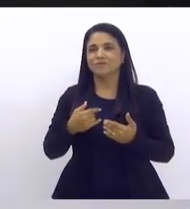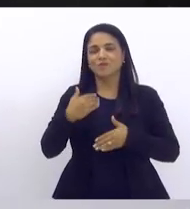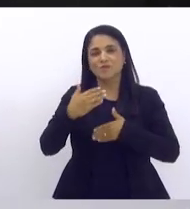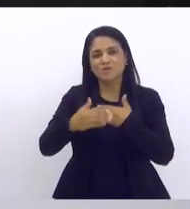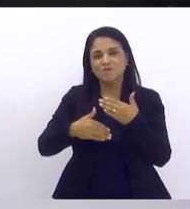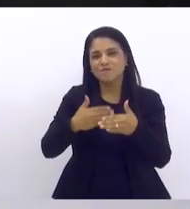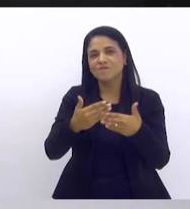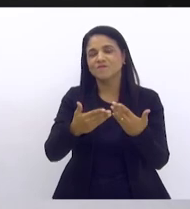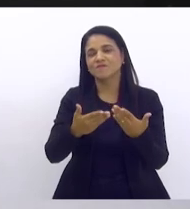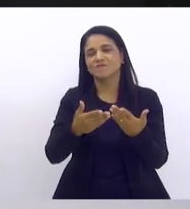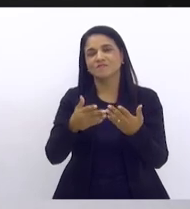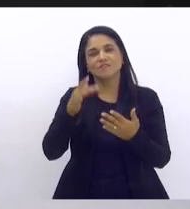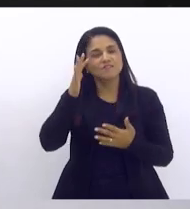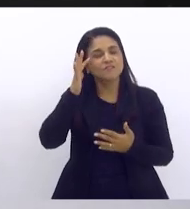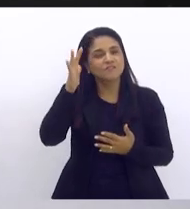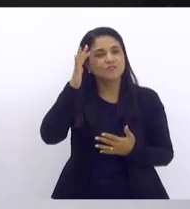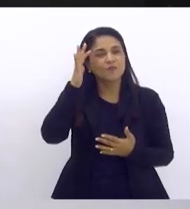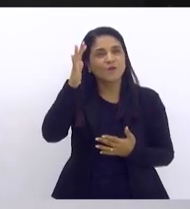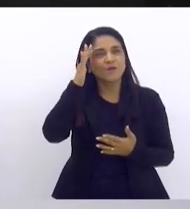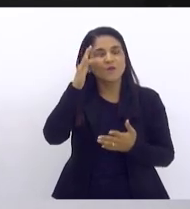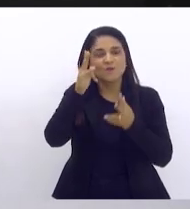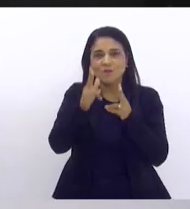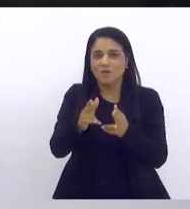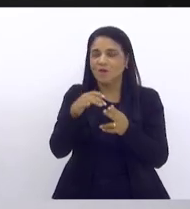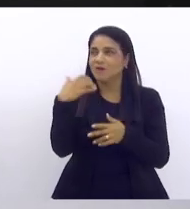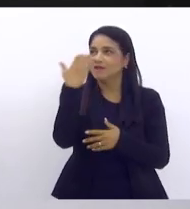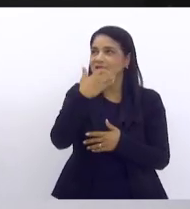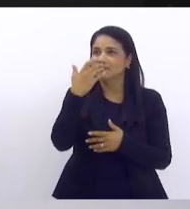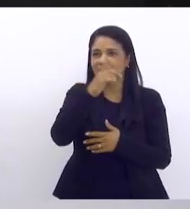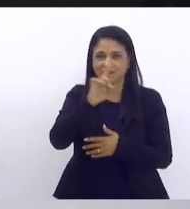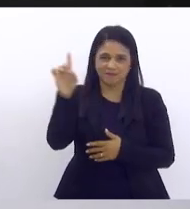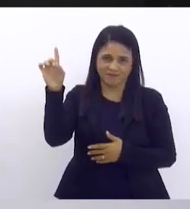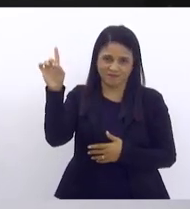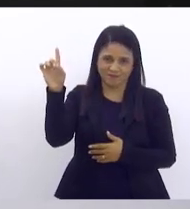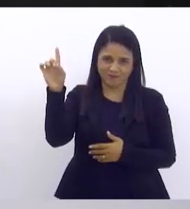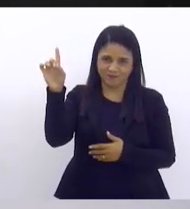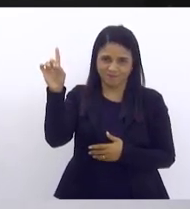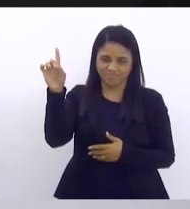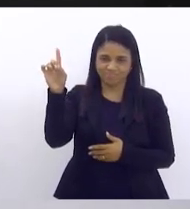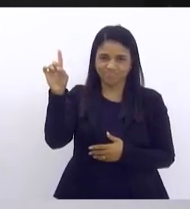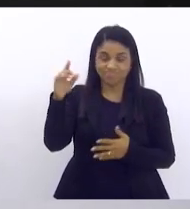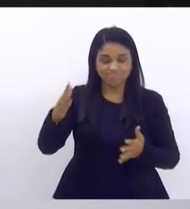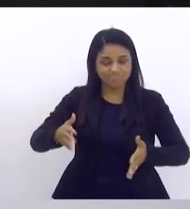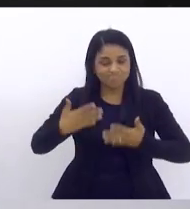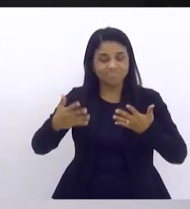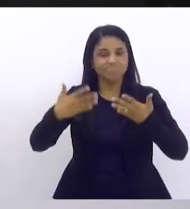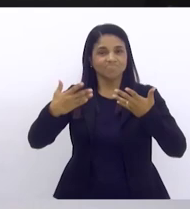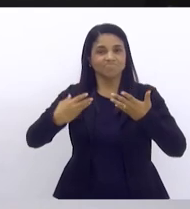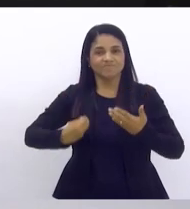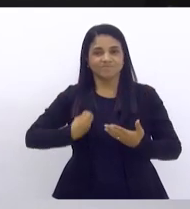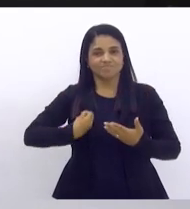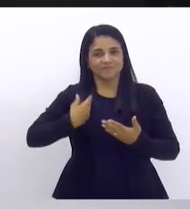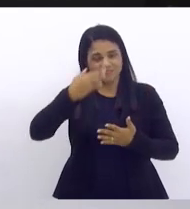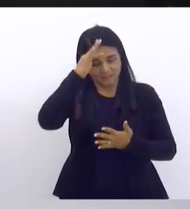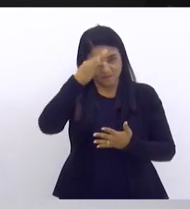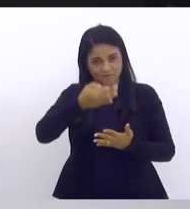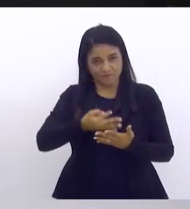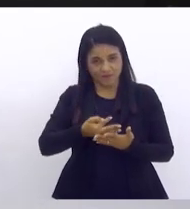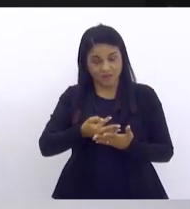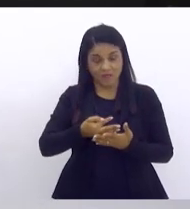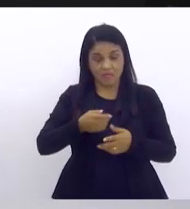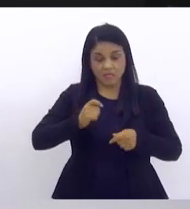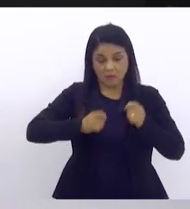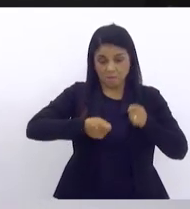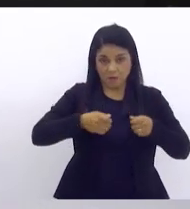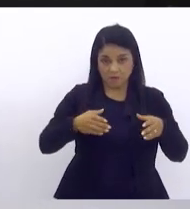começamos com o mesmo sonho, cantar para Deus. As motivações que tínhamos na vida, na fé, ele na banda